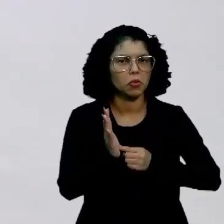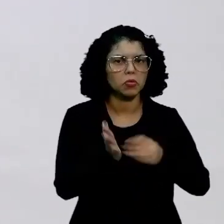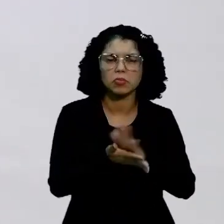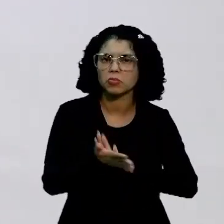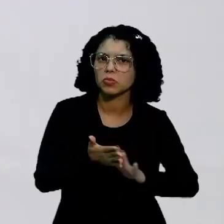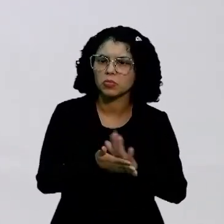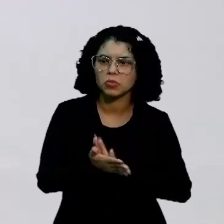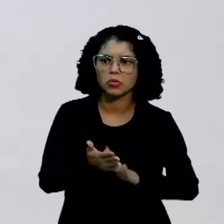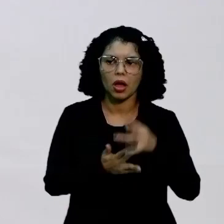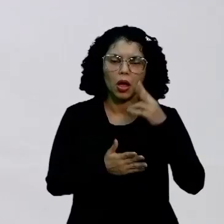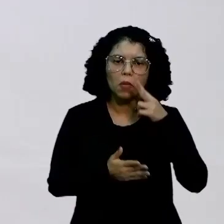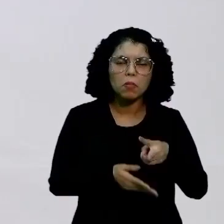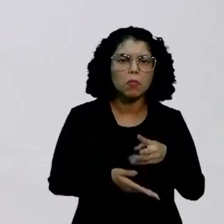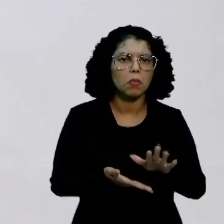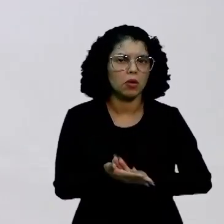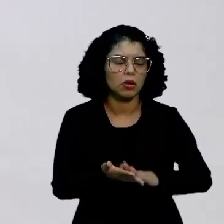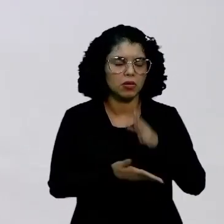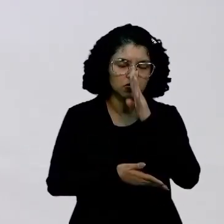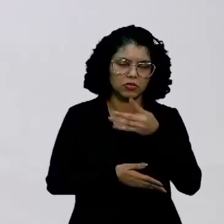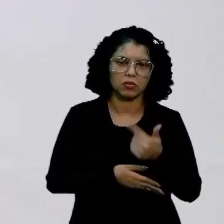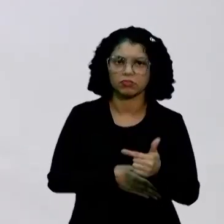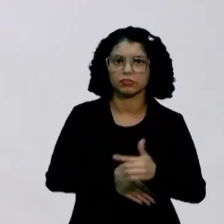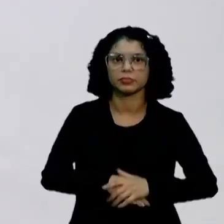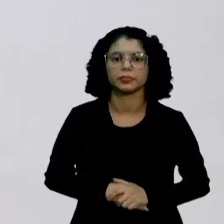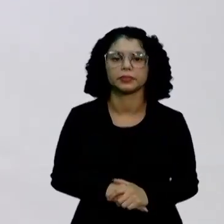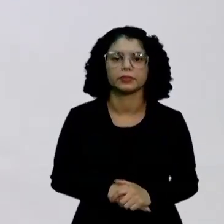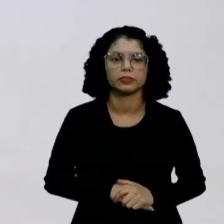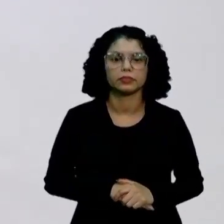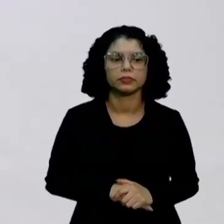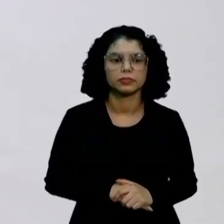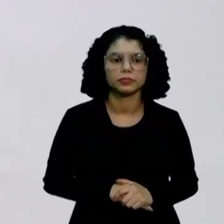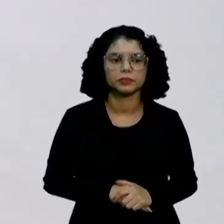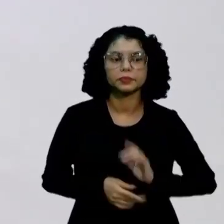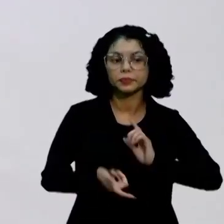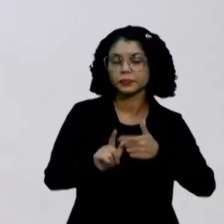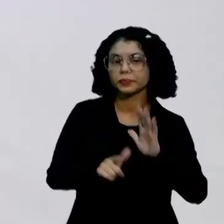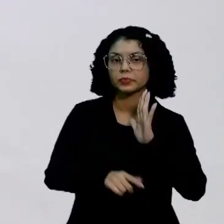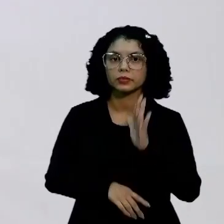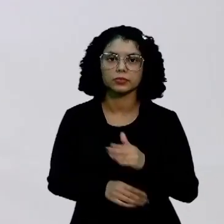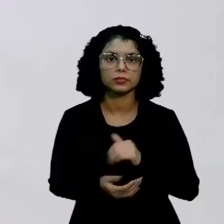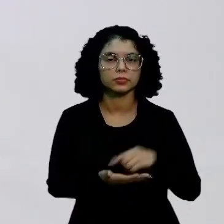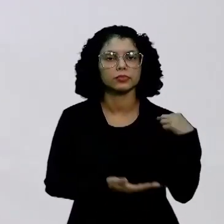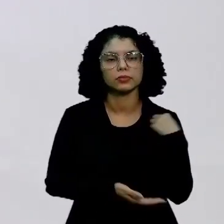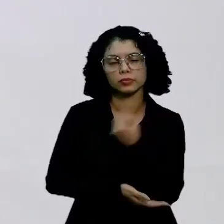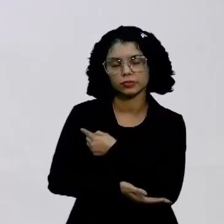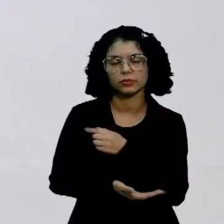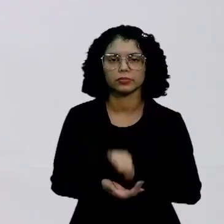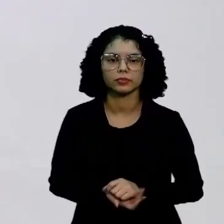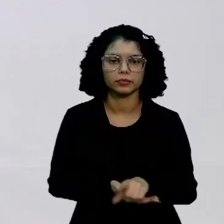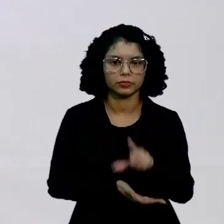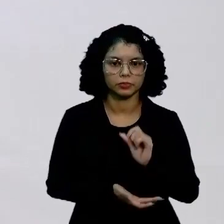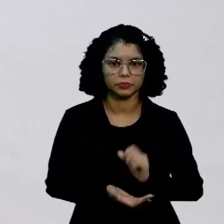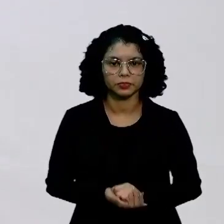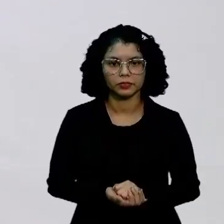ter tanto ponto de vista, sem crítica, perfeito? Então, a letra A já não é a nossa alternativa.